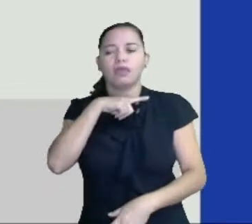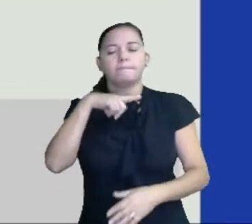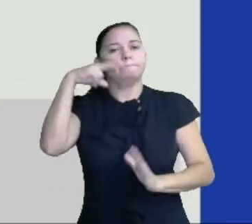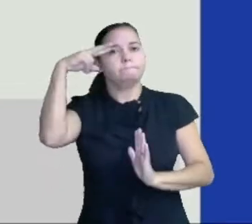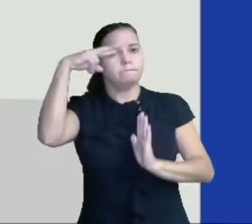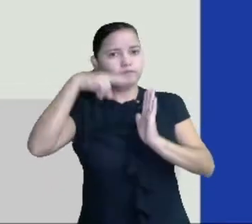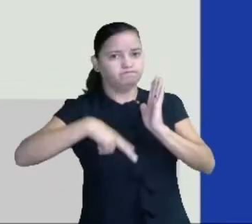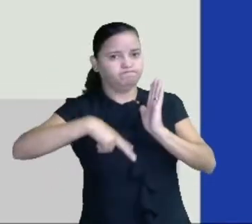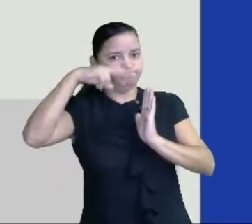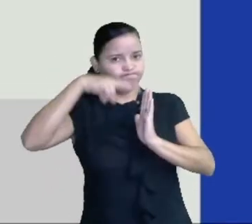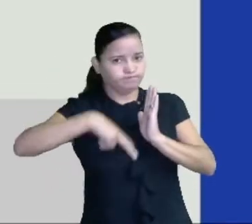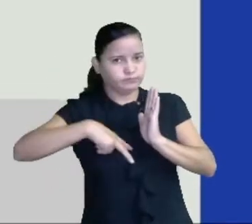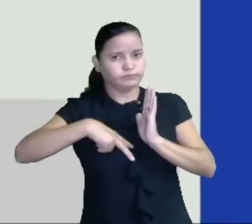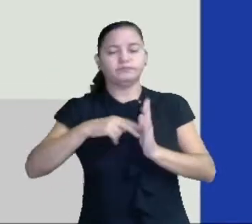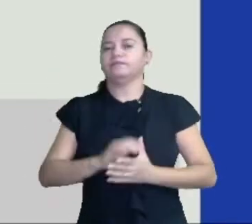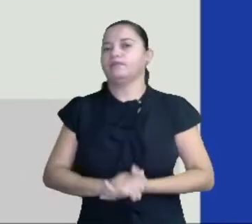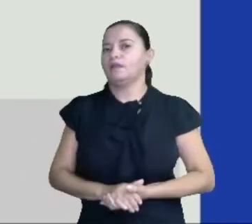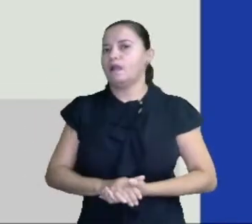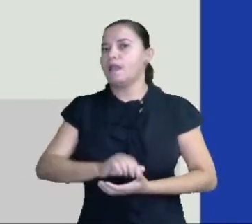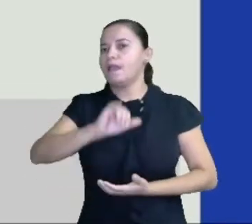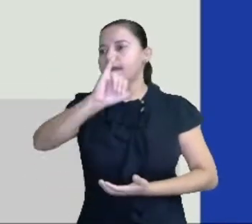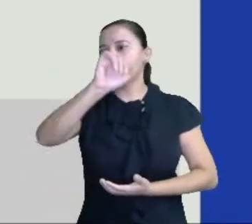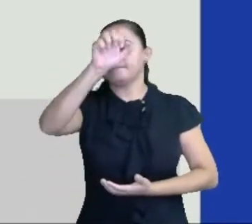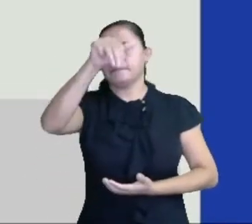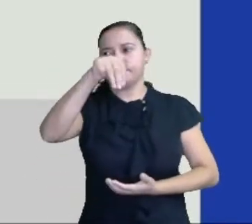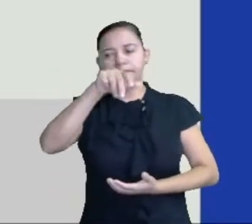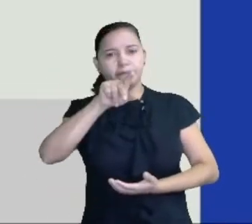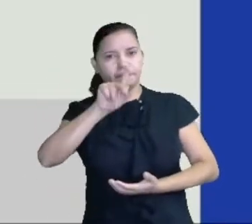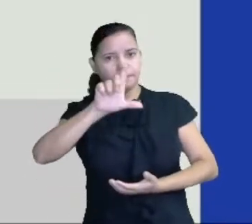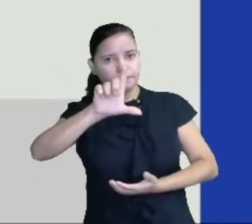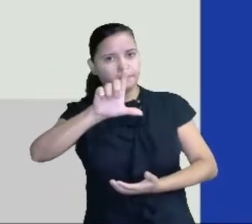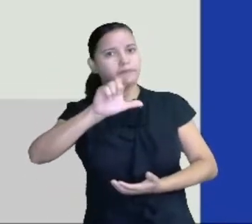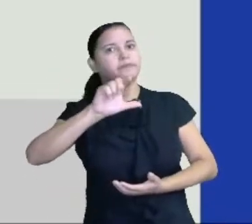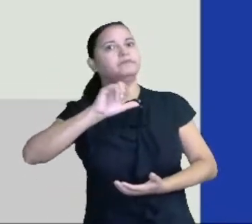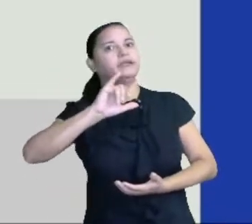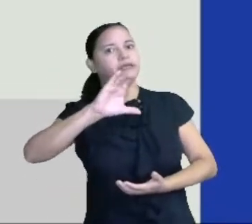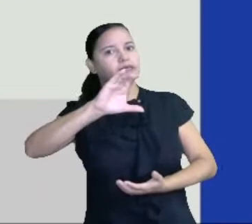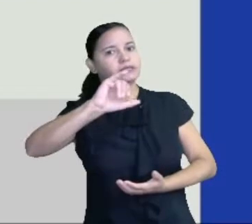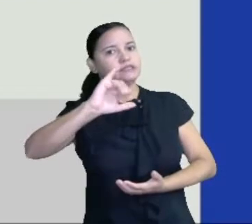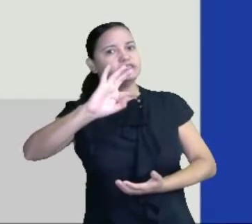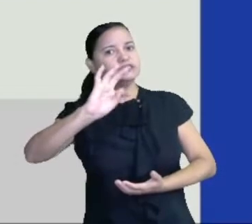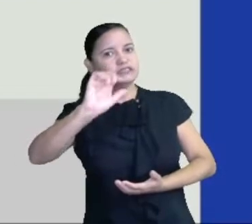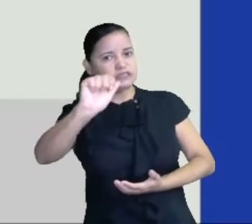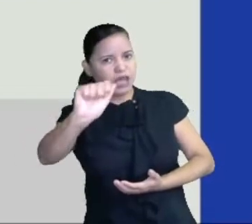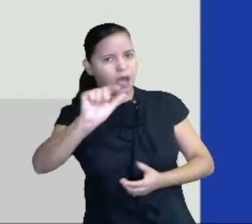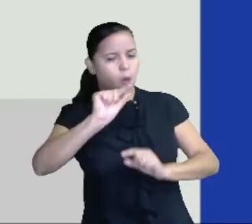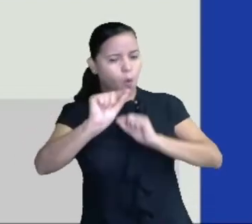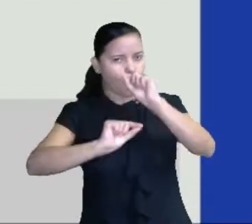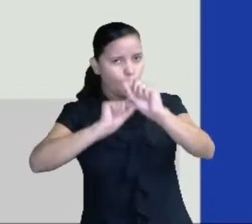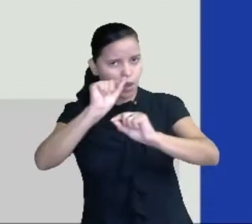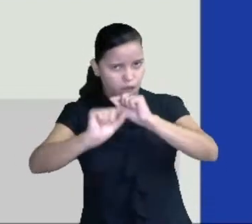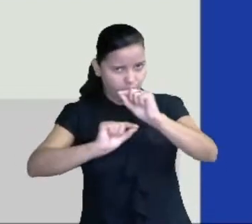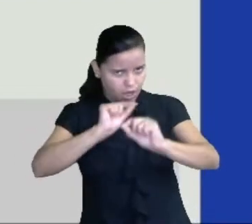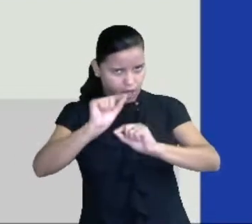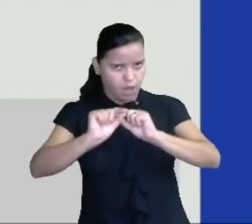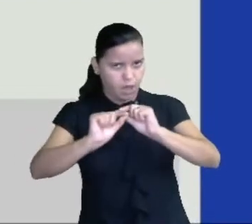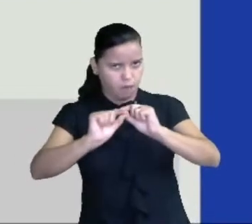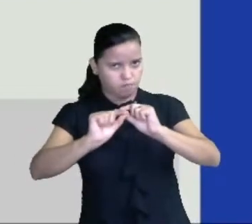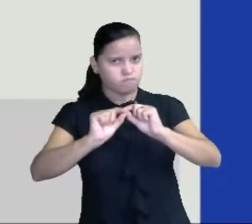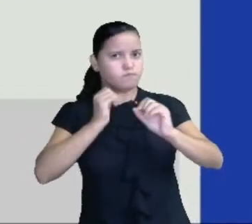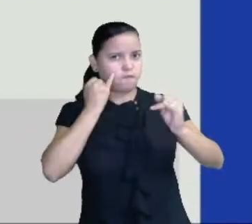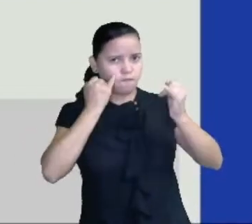aqui o que é uma informação implícita, certo? Em outras palavras, podemos dizer que o